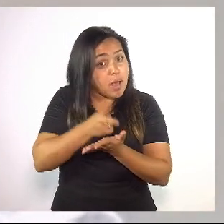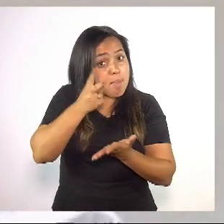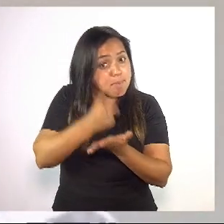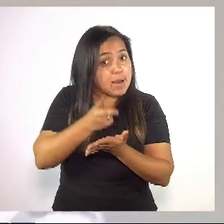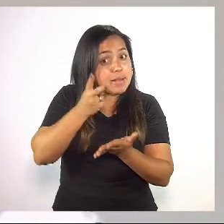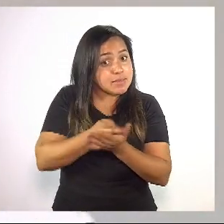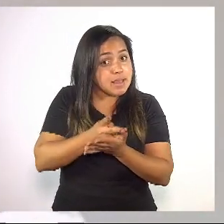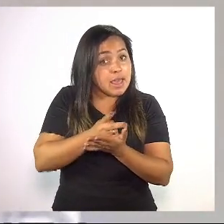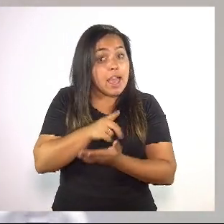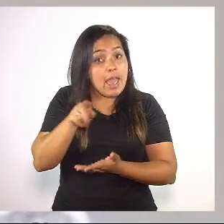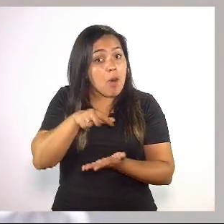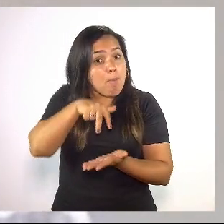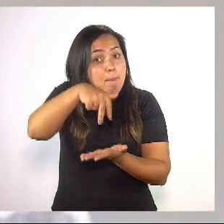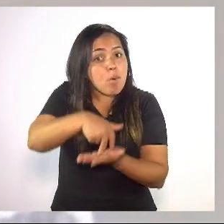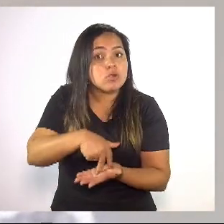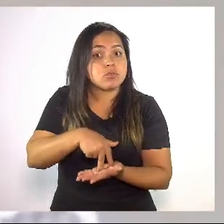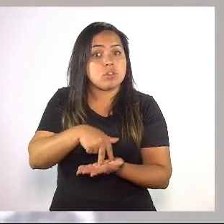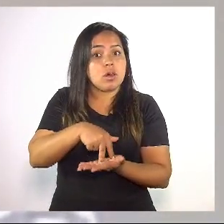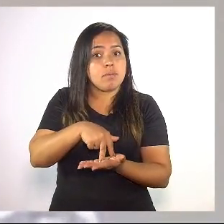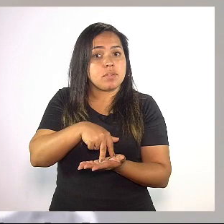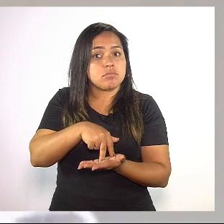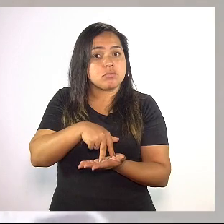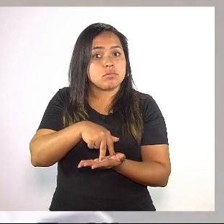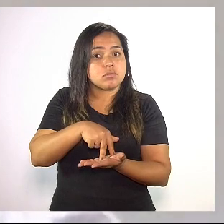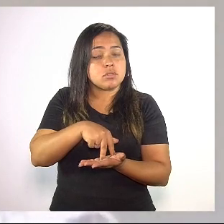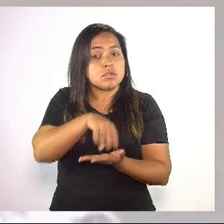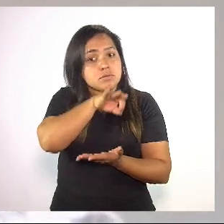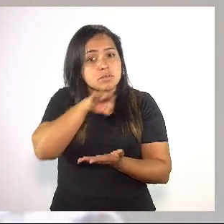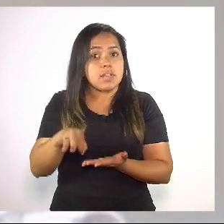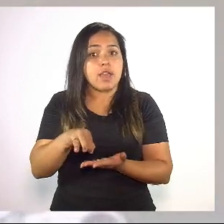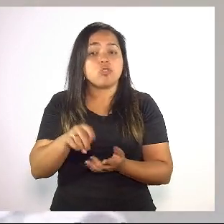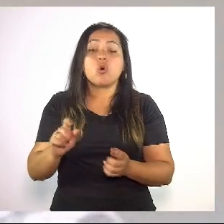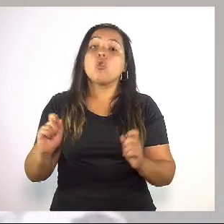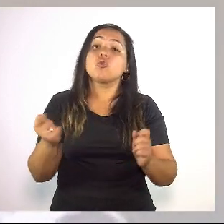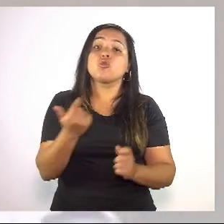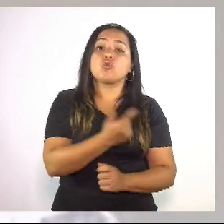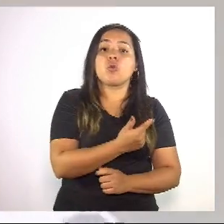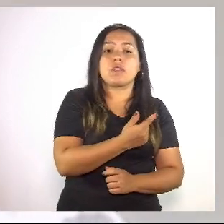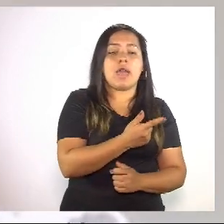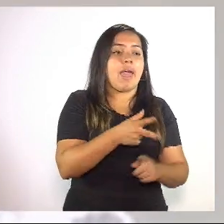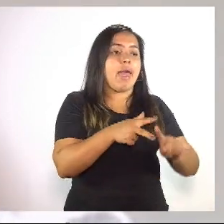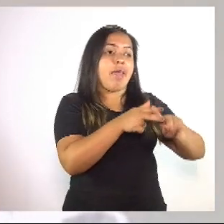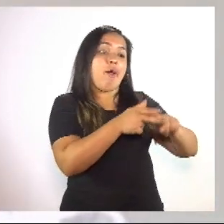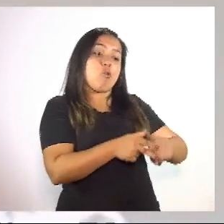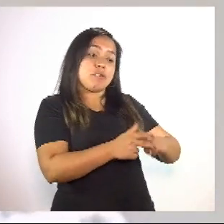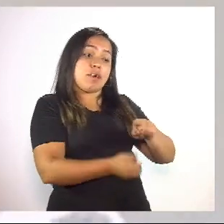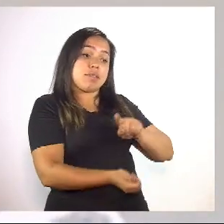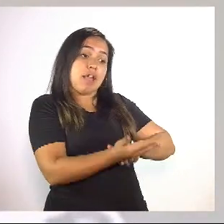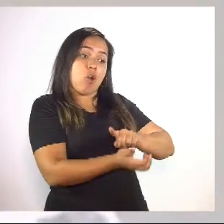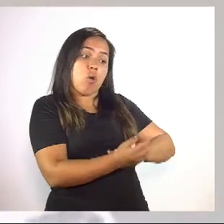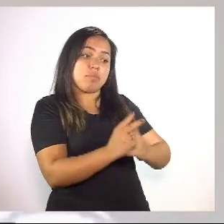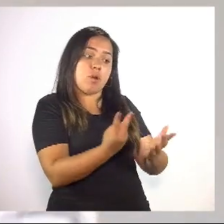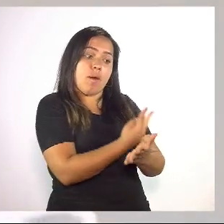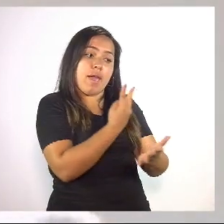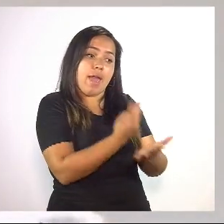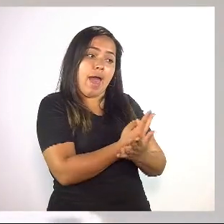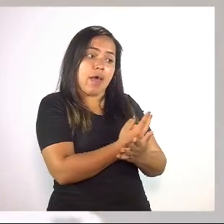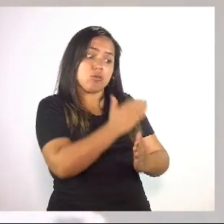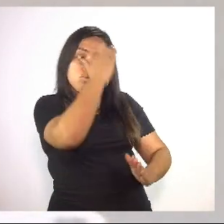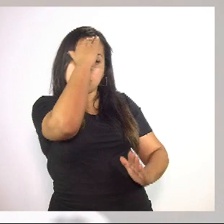mais de posicionamento do que efetivamente de uma irregularidade, ou seja, de um não